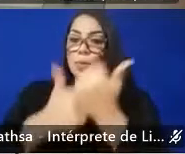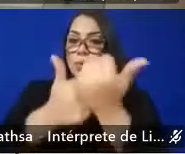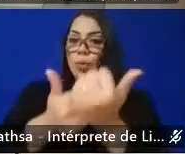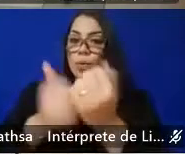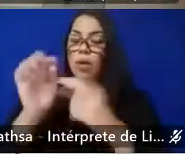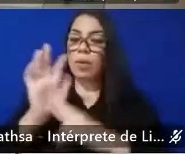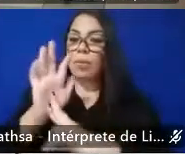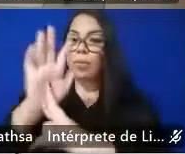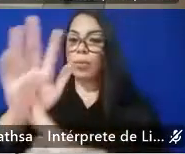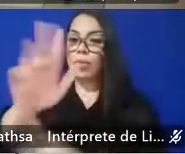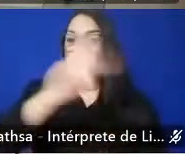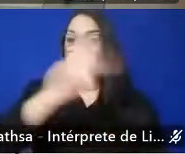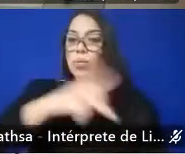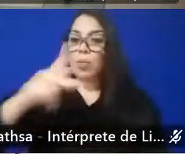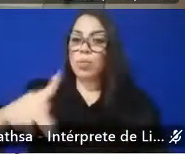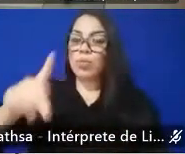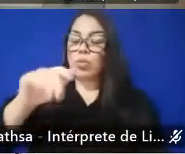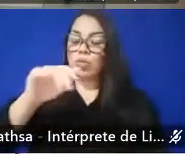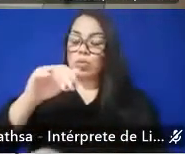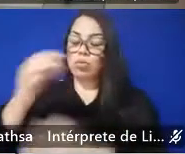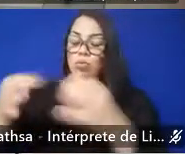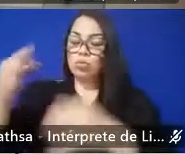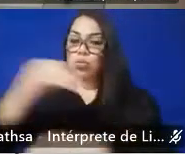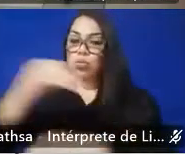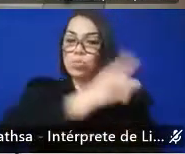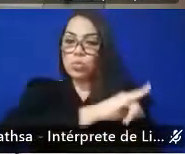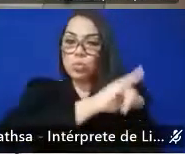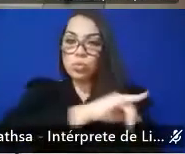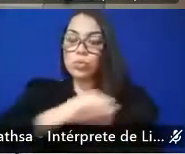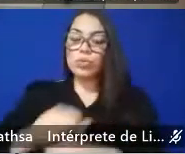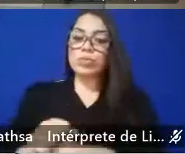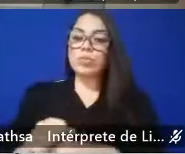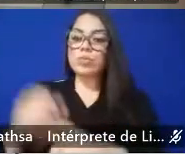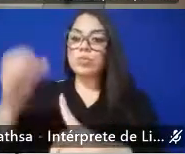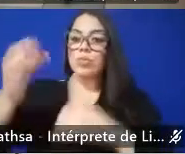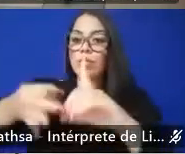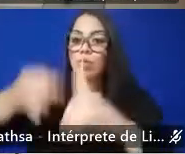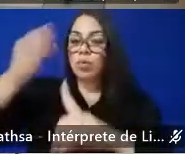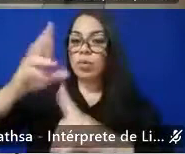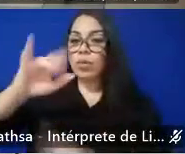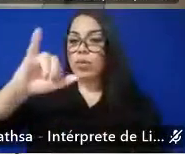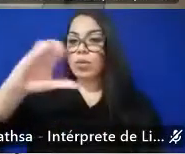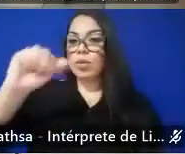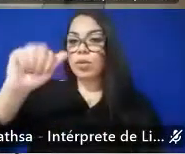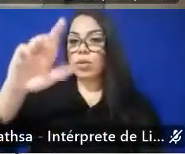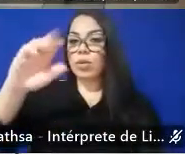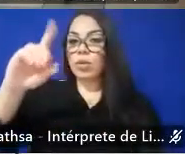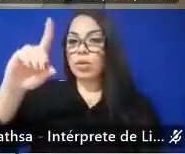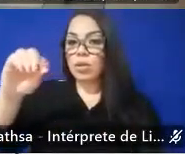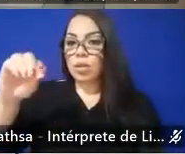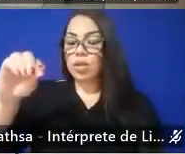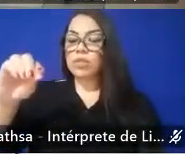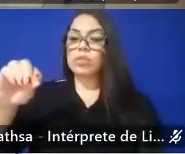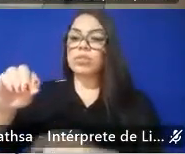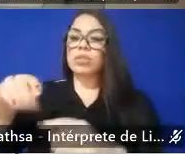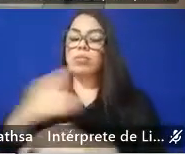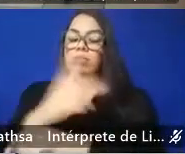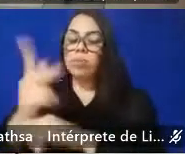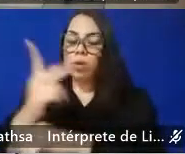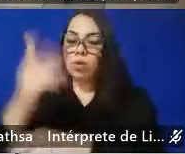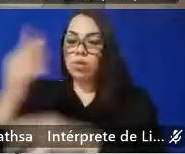do nosso Estado O desembargador Ricardo Rodrigues Cardoso corregedor-geral da Justiça do nosso